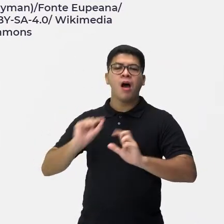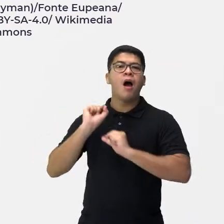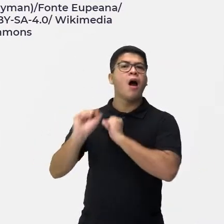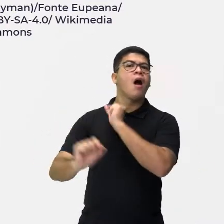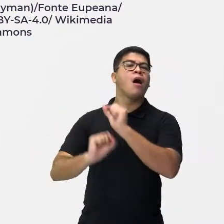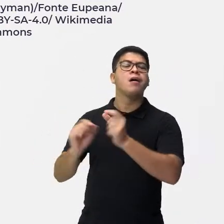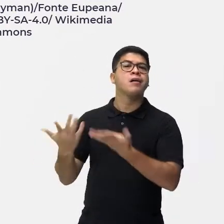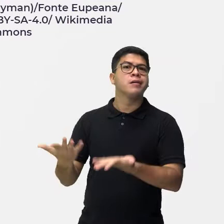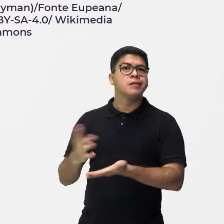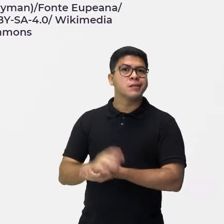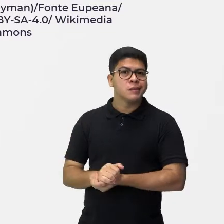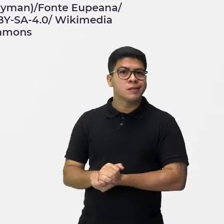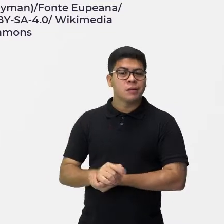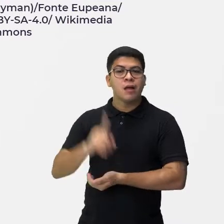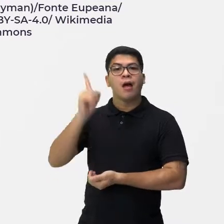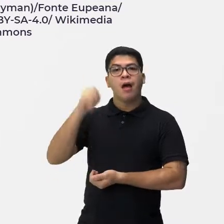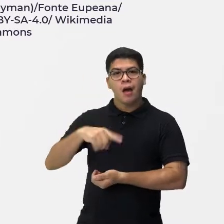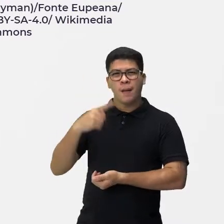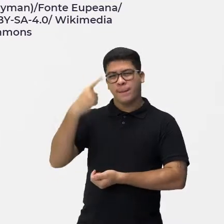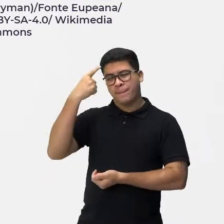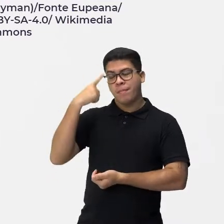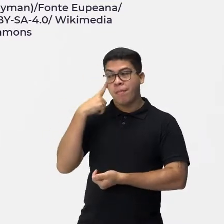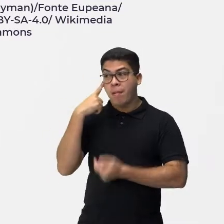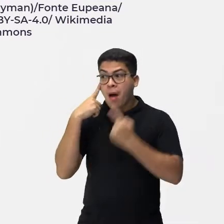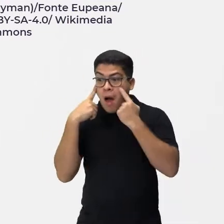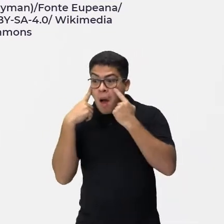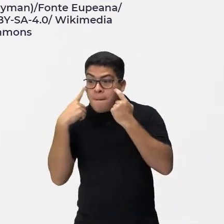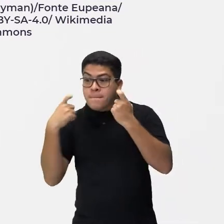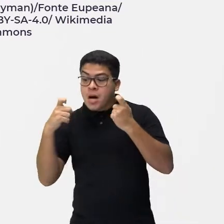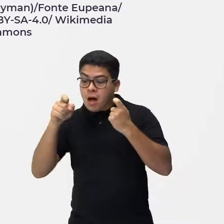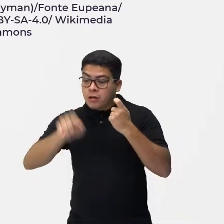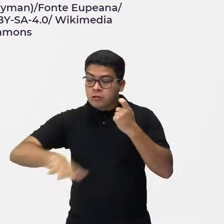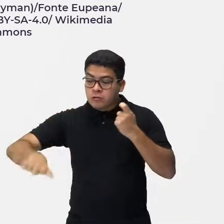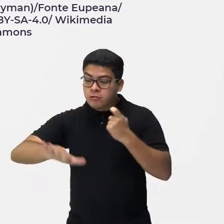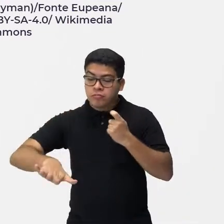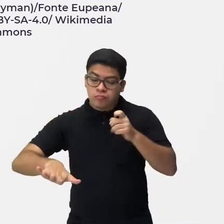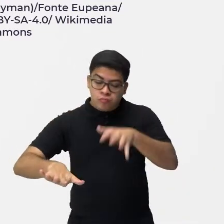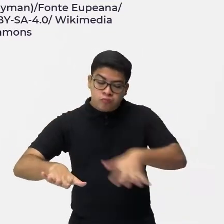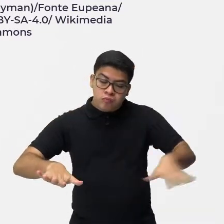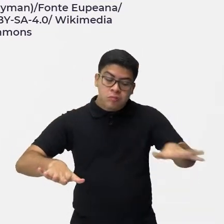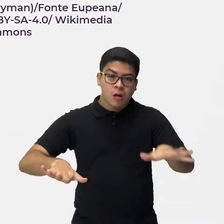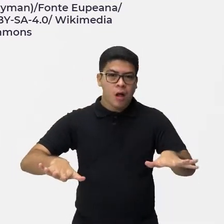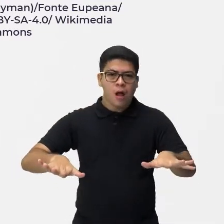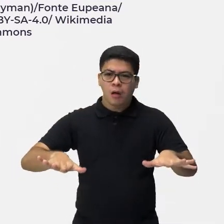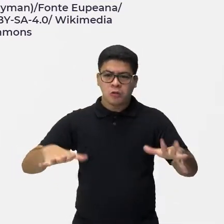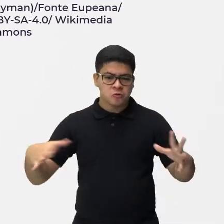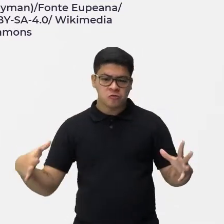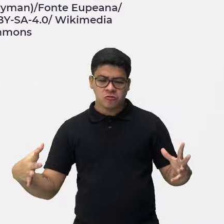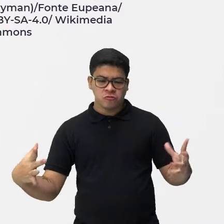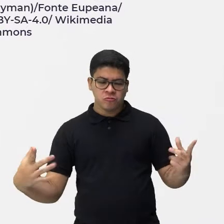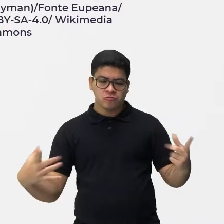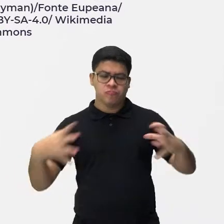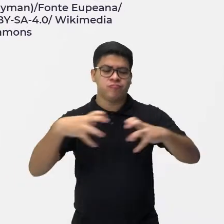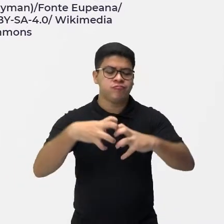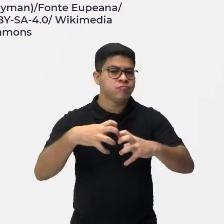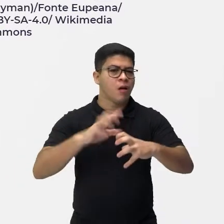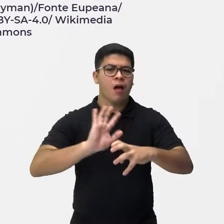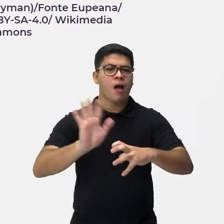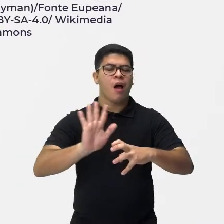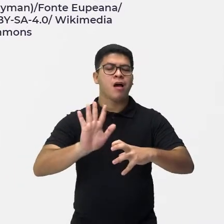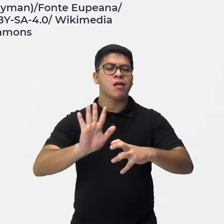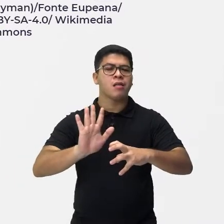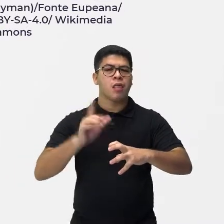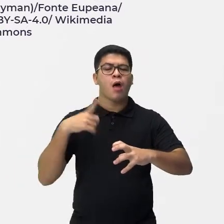que os interesses territoriais deles se mantivessem ali em equilíbrio, um não atacaria o outro e cada um